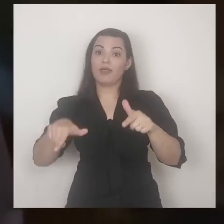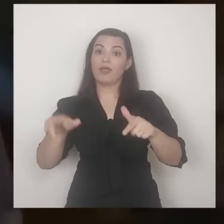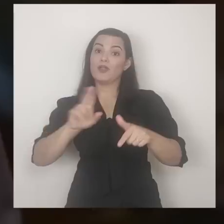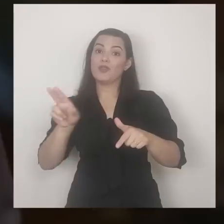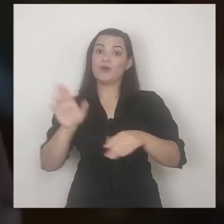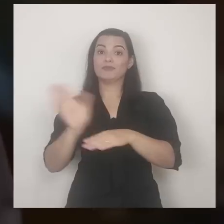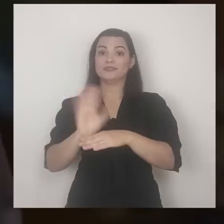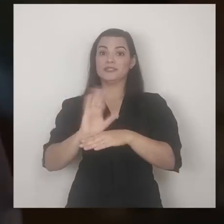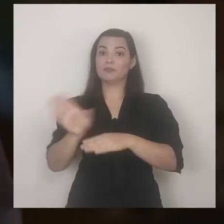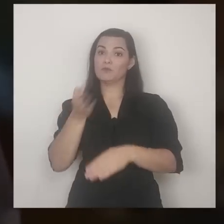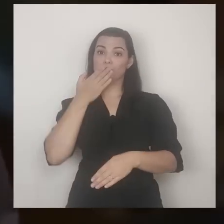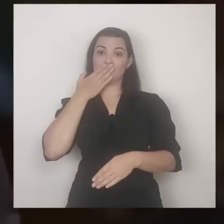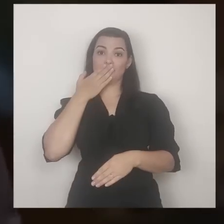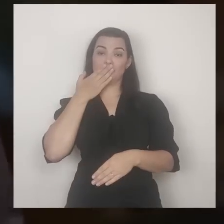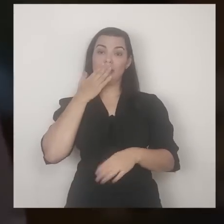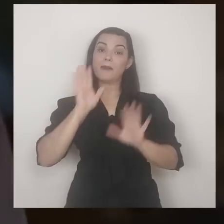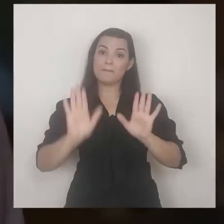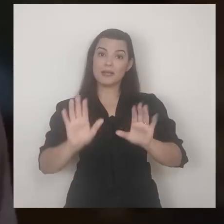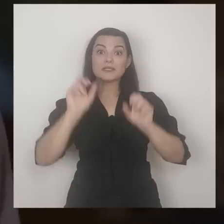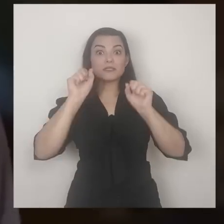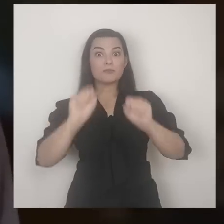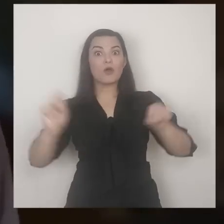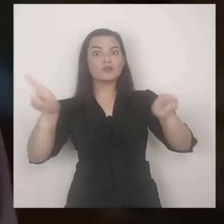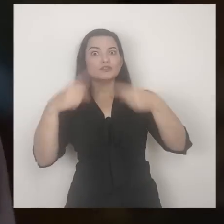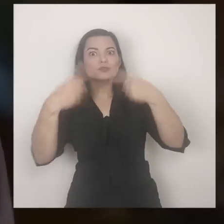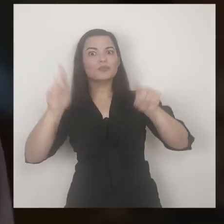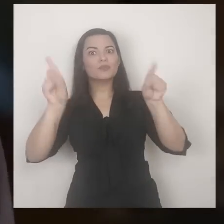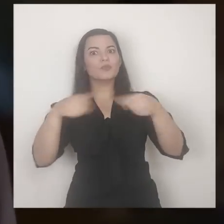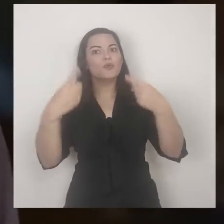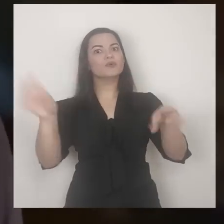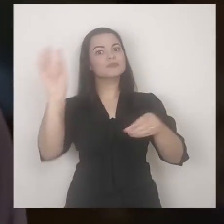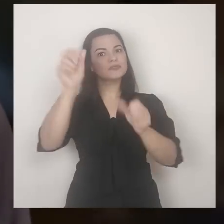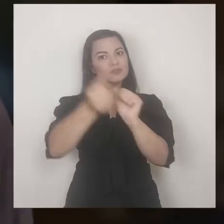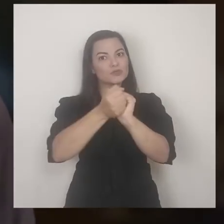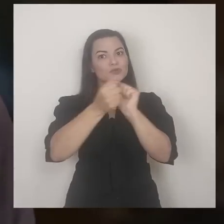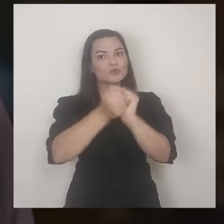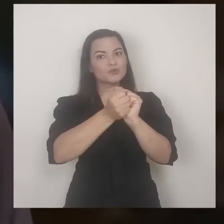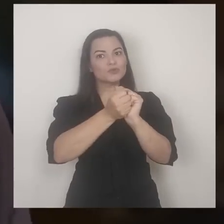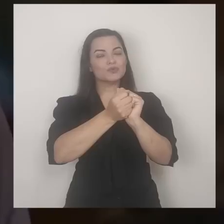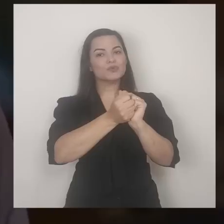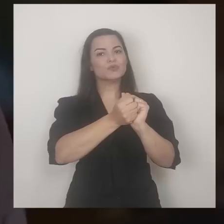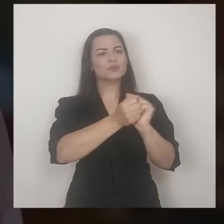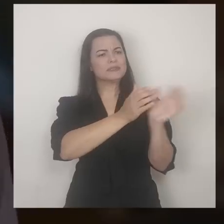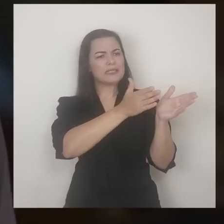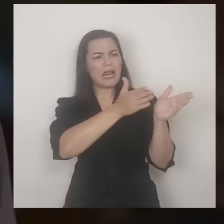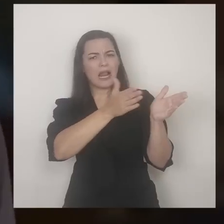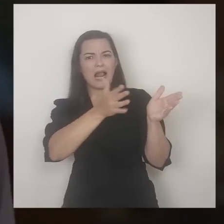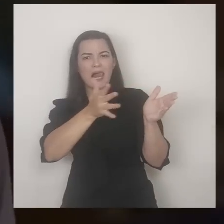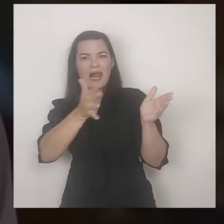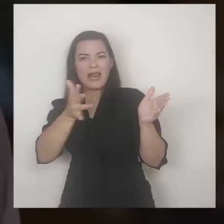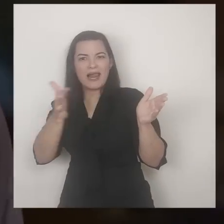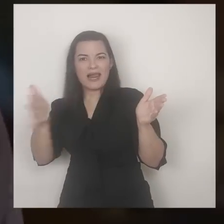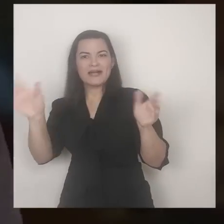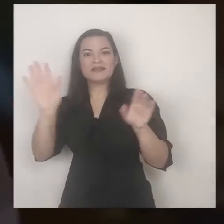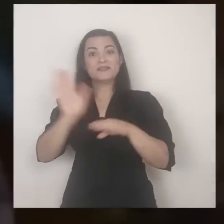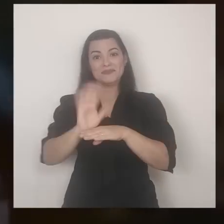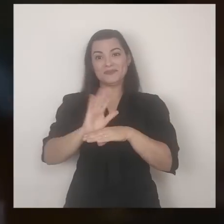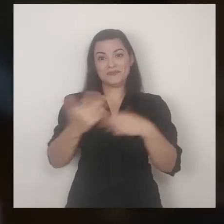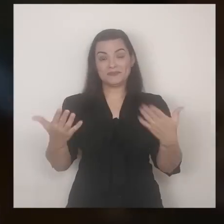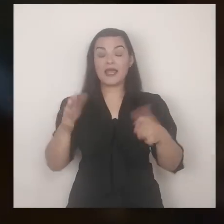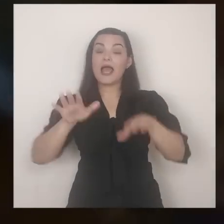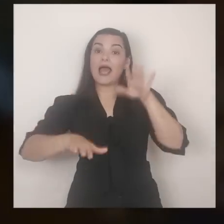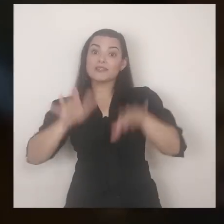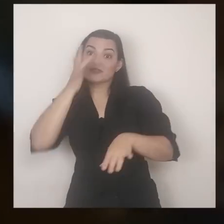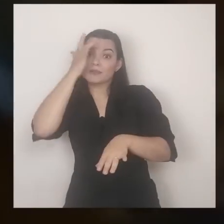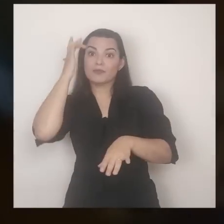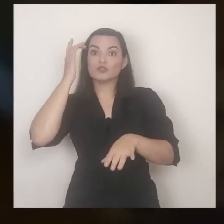mudo. Mas podíamos ouvir música acompanhando toda a cena. Muitas vezes essa música era feita por